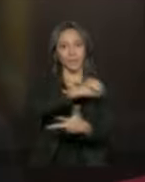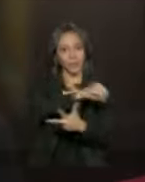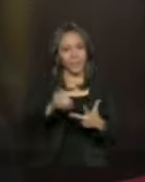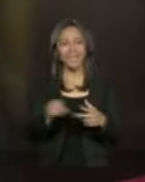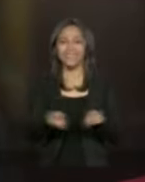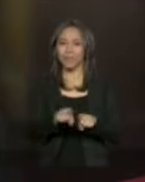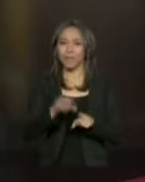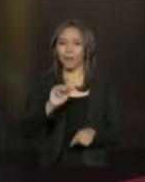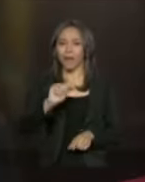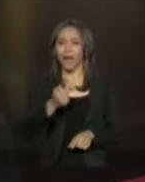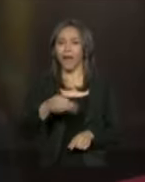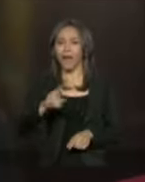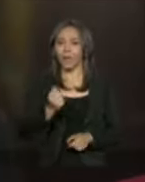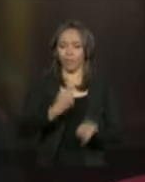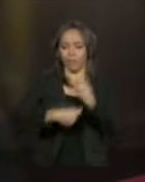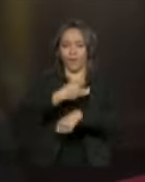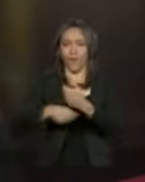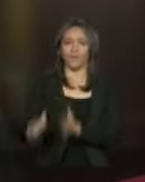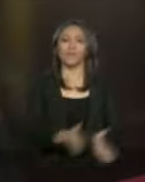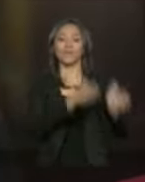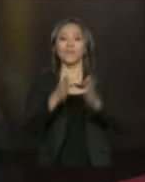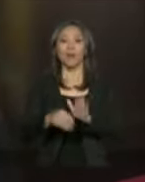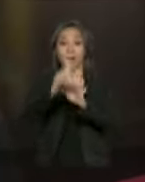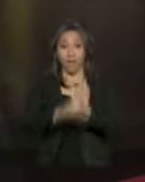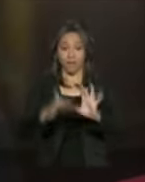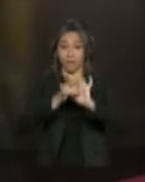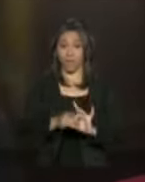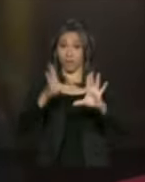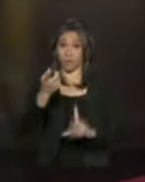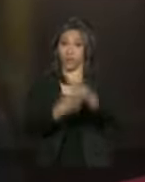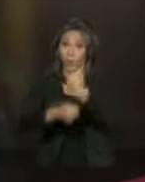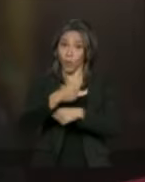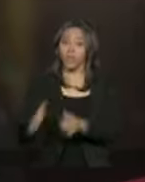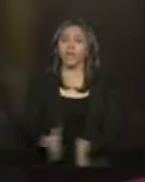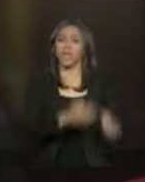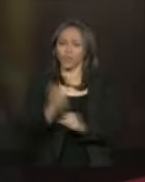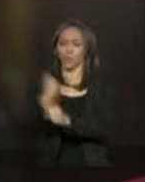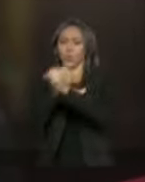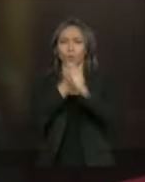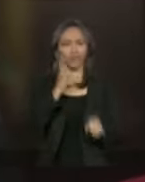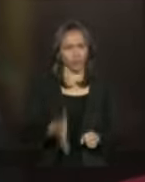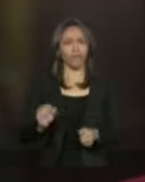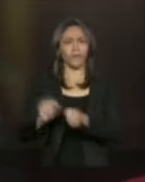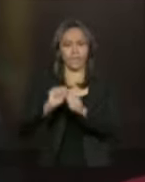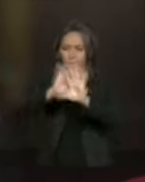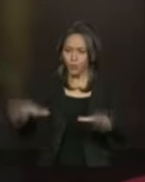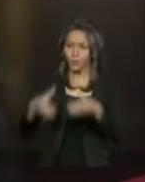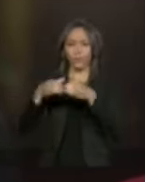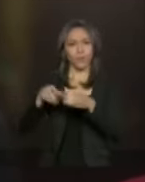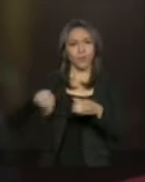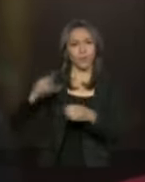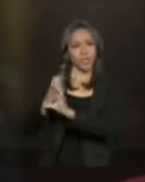do nosso agronegócio a lei da liberdade econômica e as obras feitas pelos batalhões